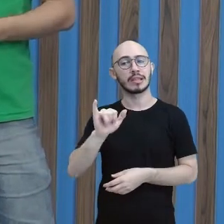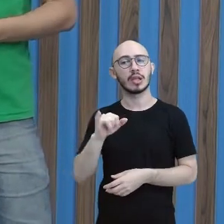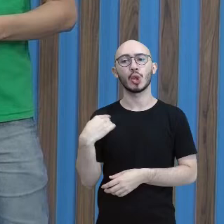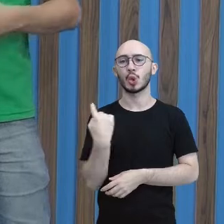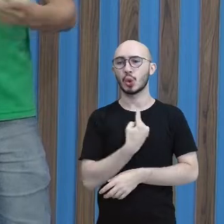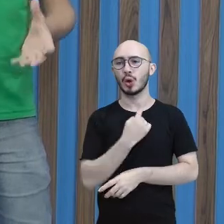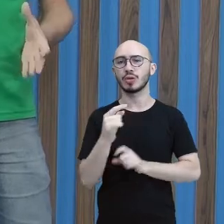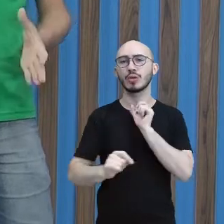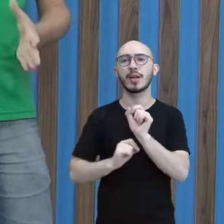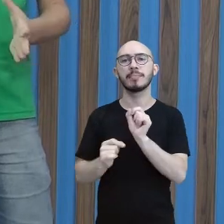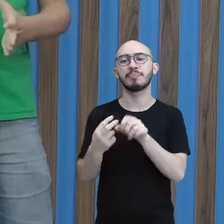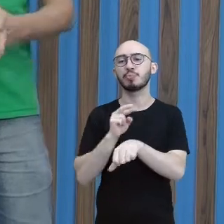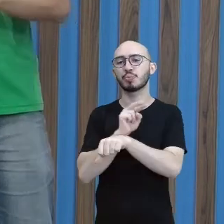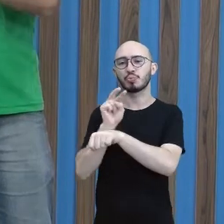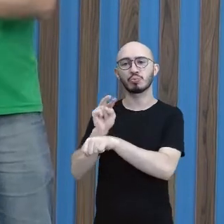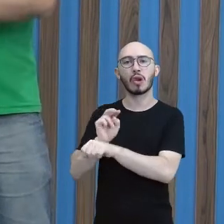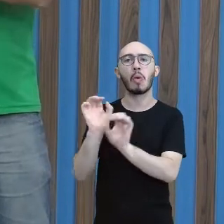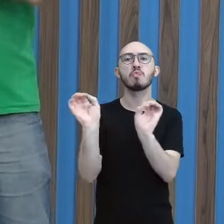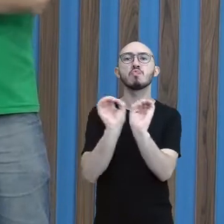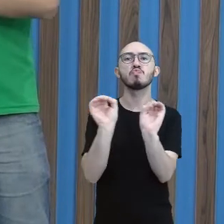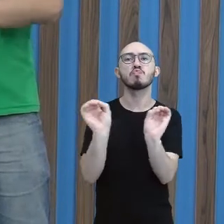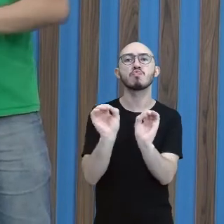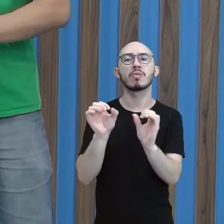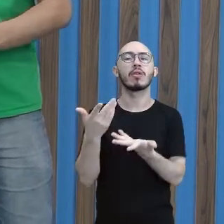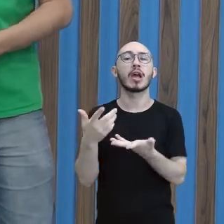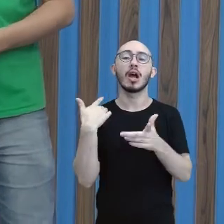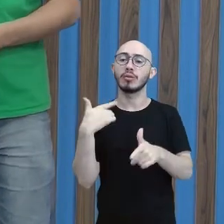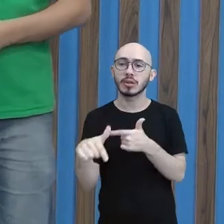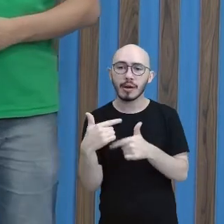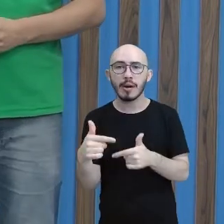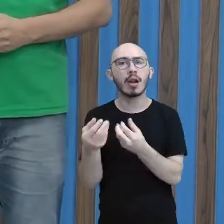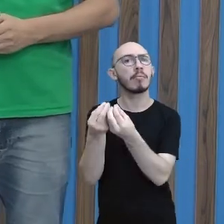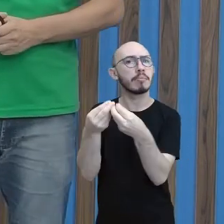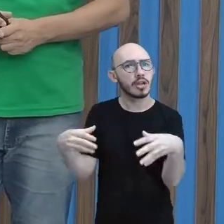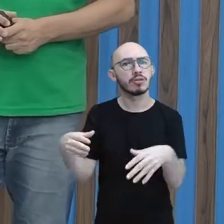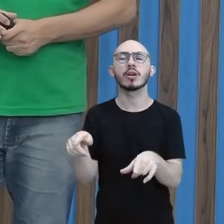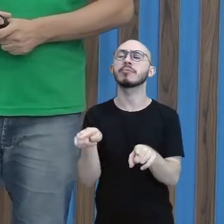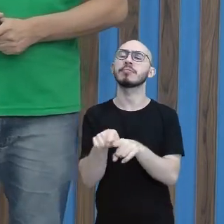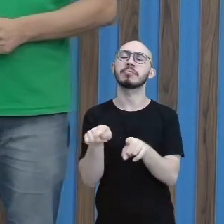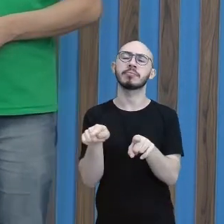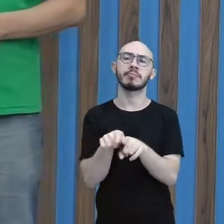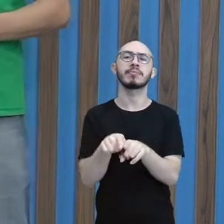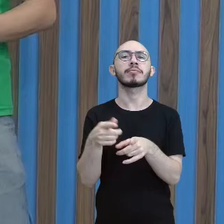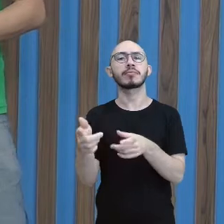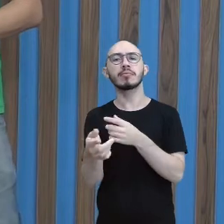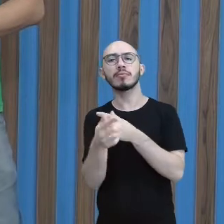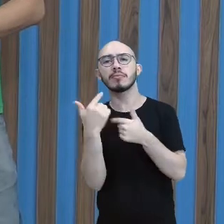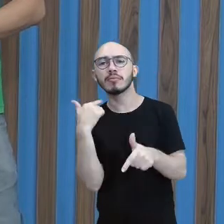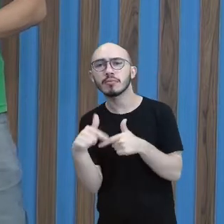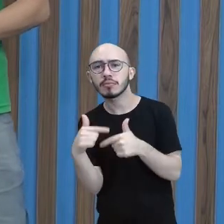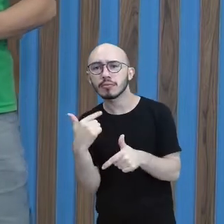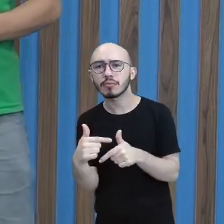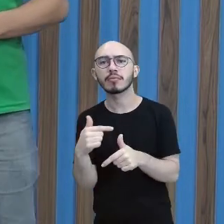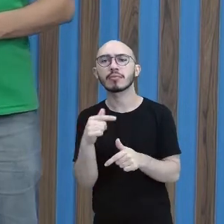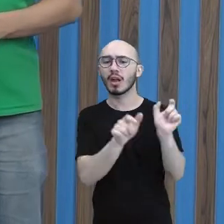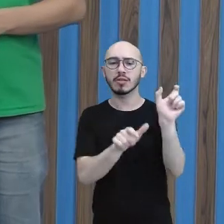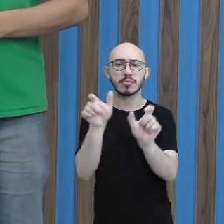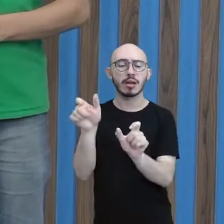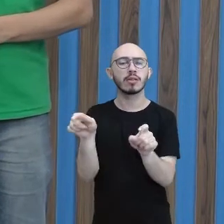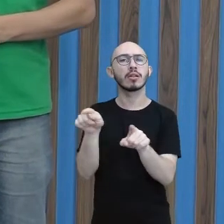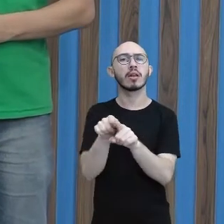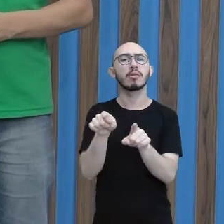gente não cuida do meio ambiente, mais o nosso trabalho, o mundo do trabalho, o emprego das pessoas